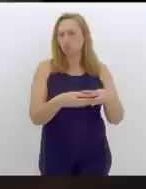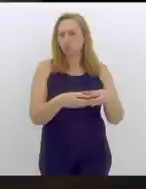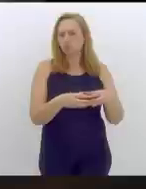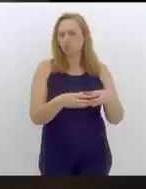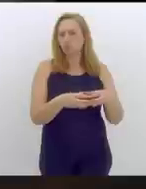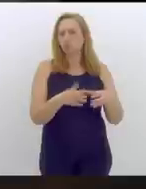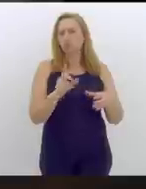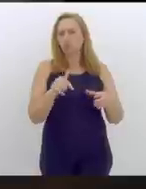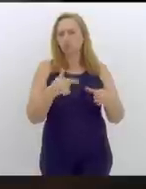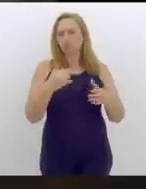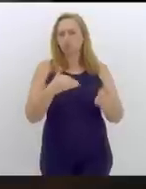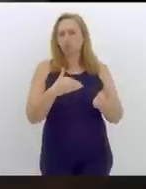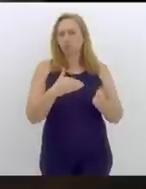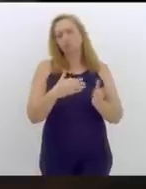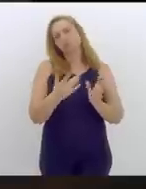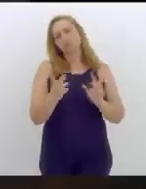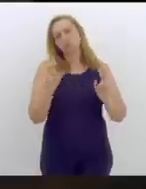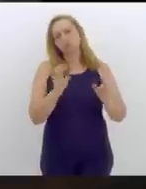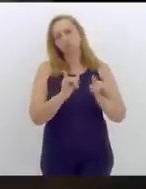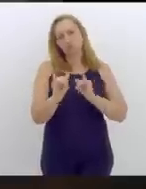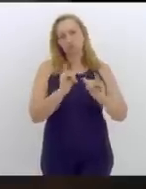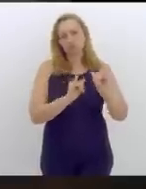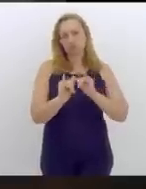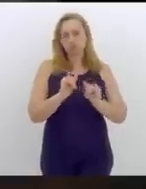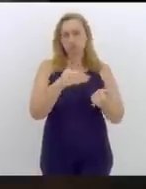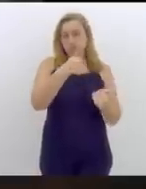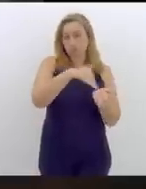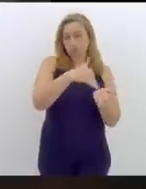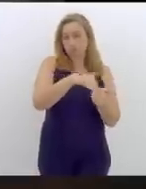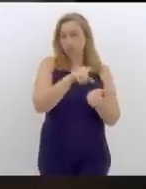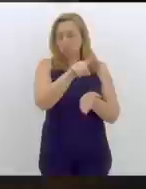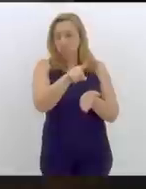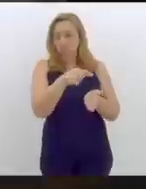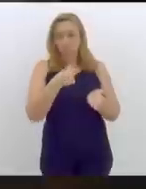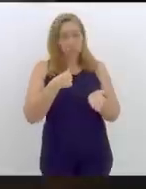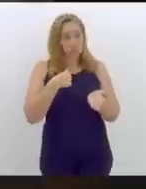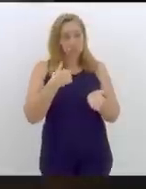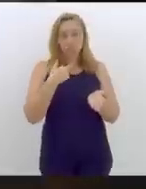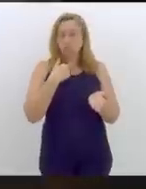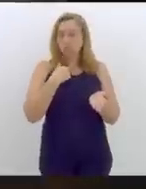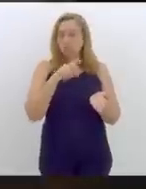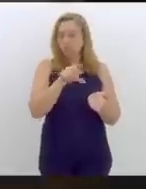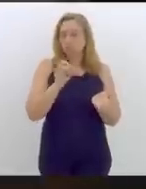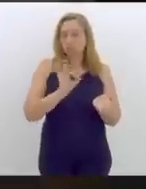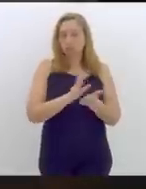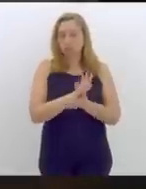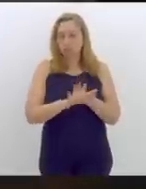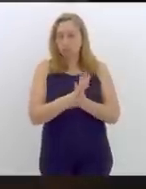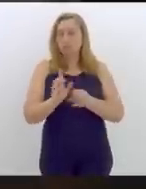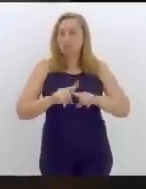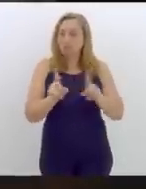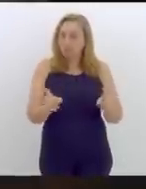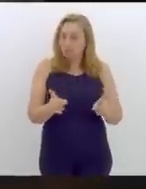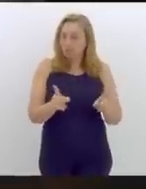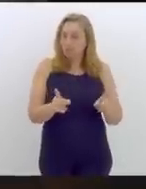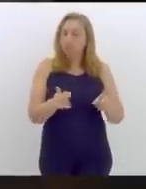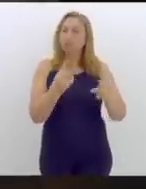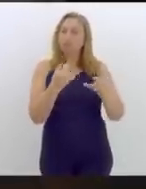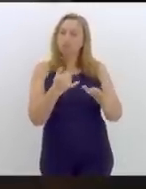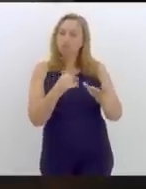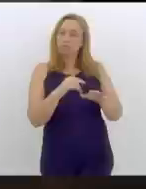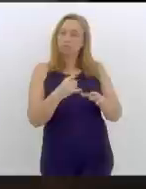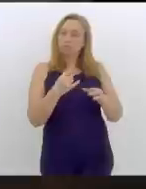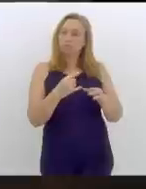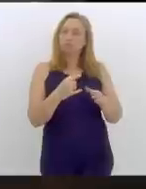levado ao secretário para avaliação dele não me compete decidir com relação a isso mas o fato pode ser levado a